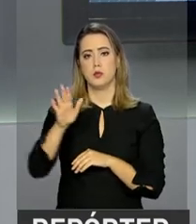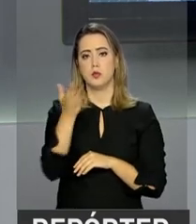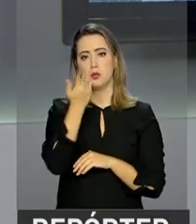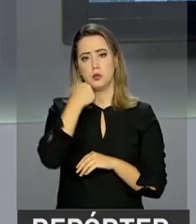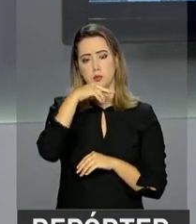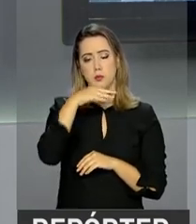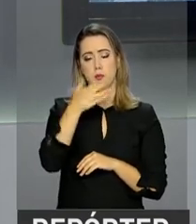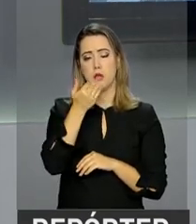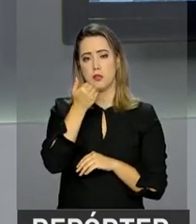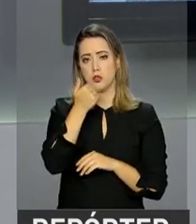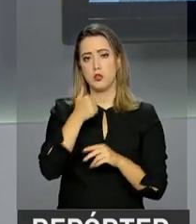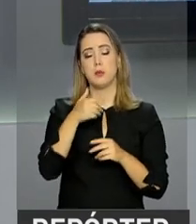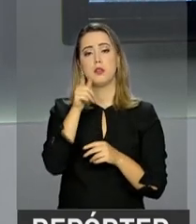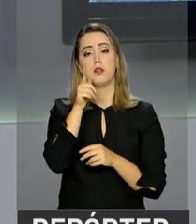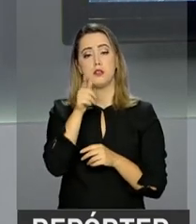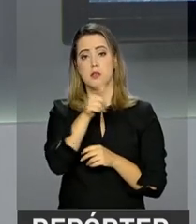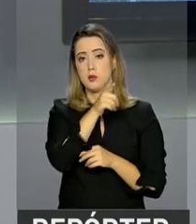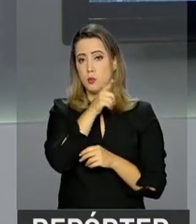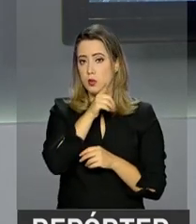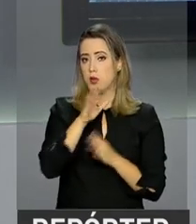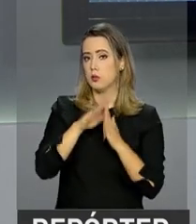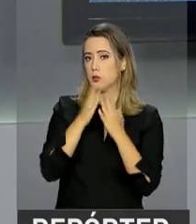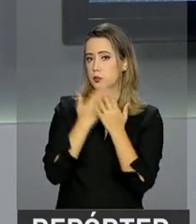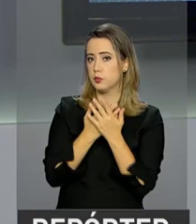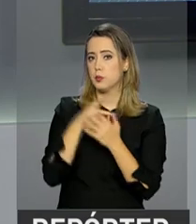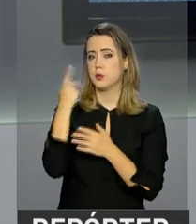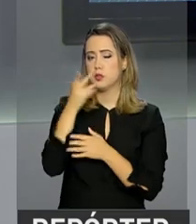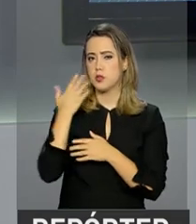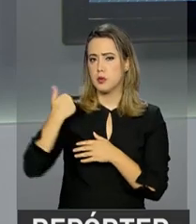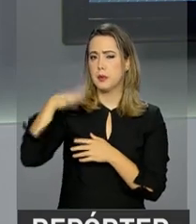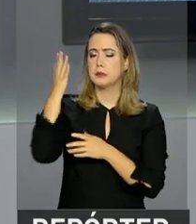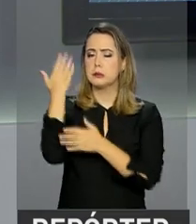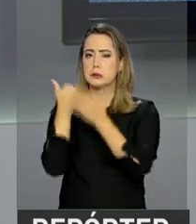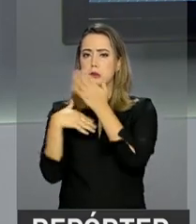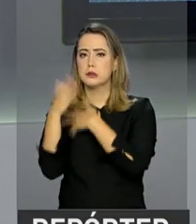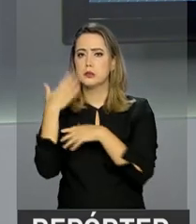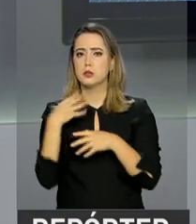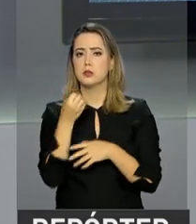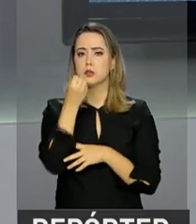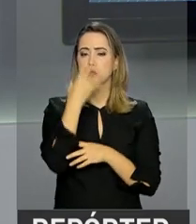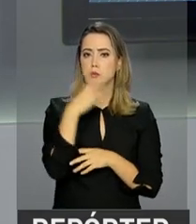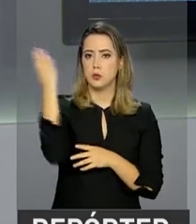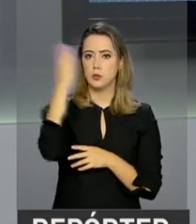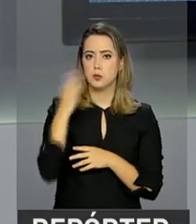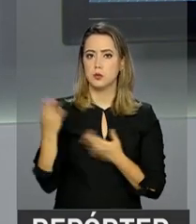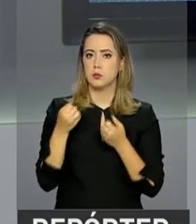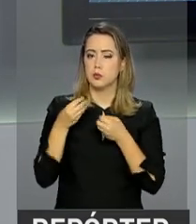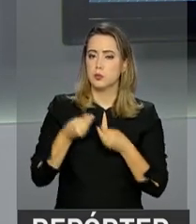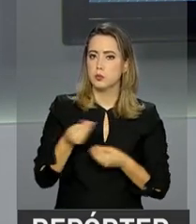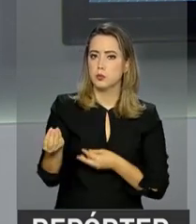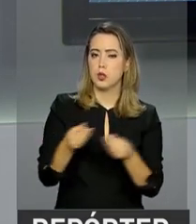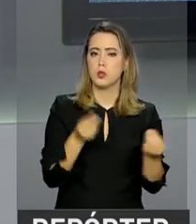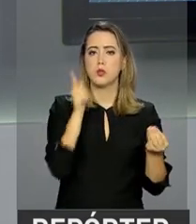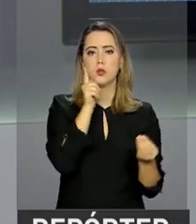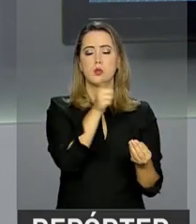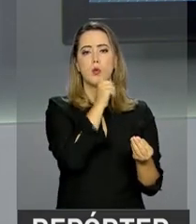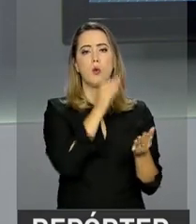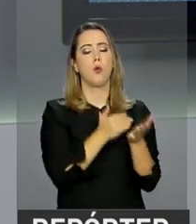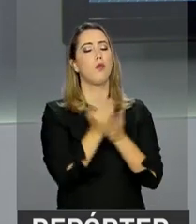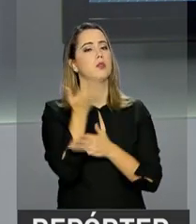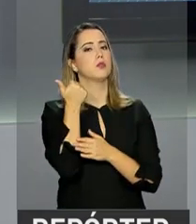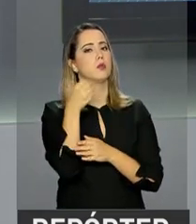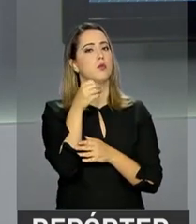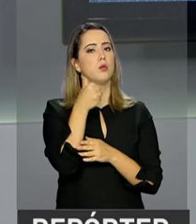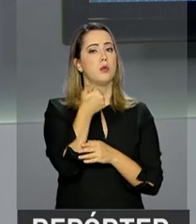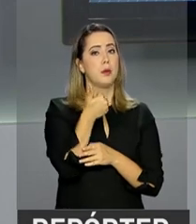das políticas públicas mais antigas e bem-sucedidas no Brasil. A distribuição da merenda começou na década de